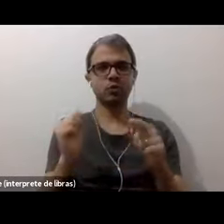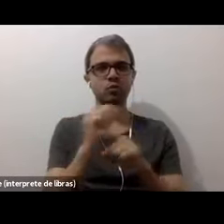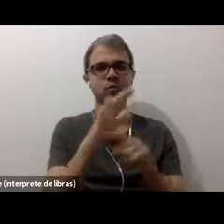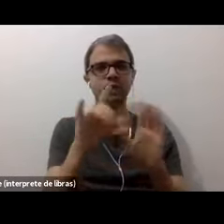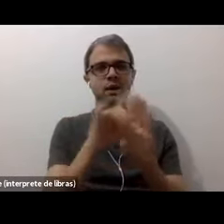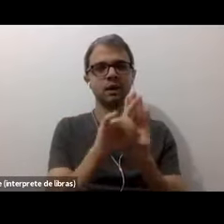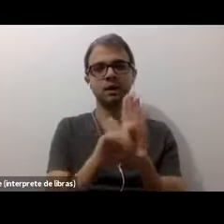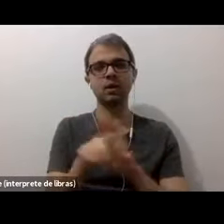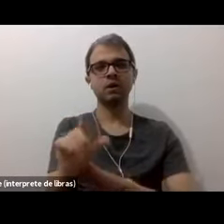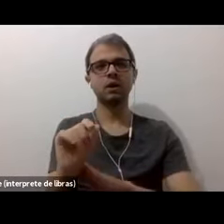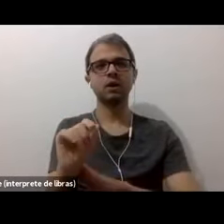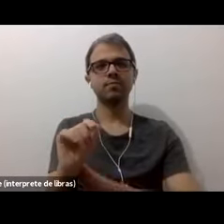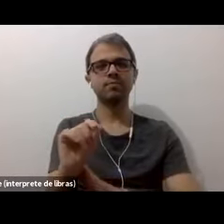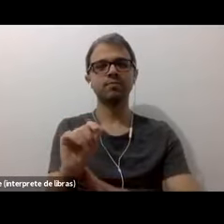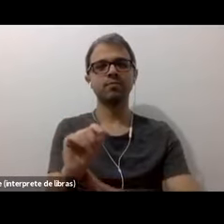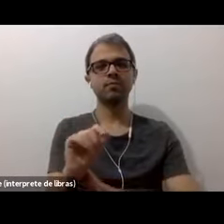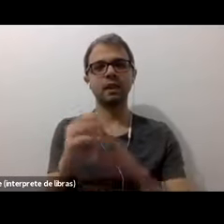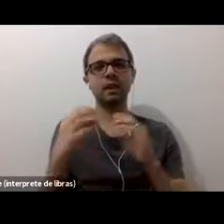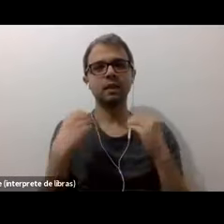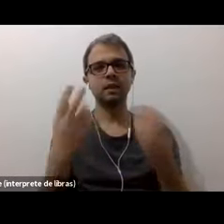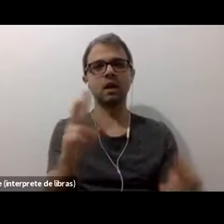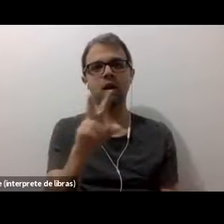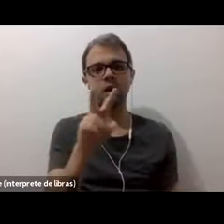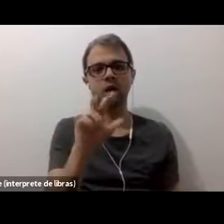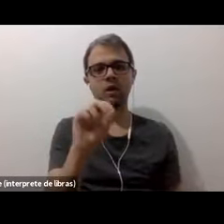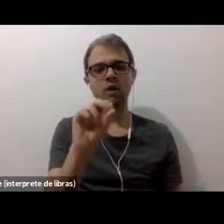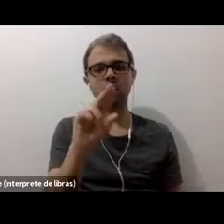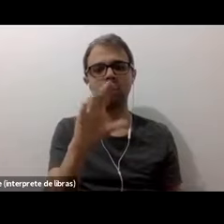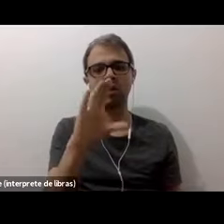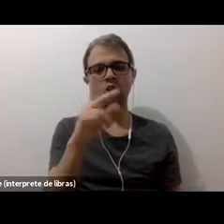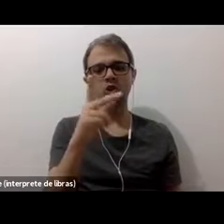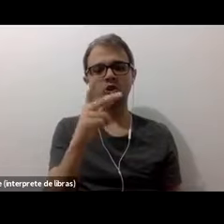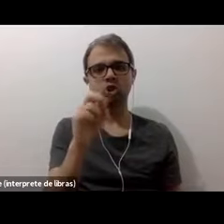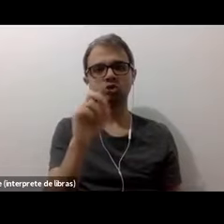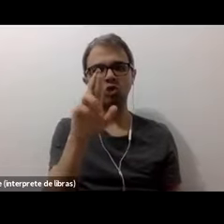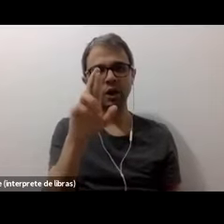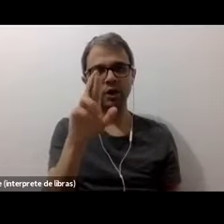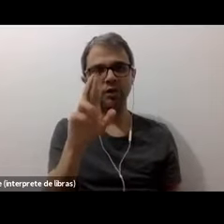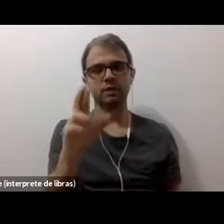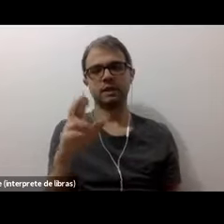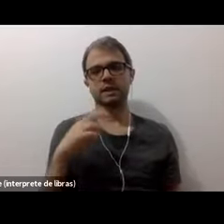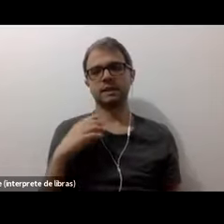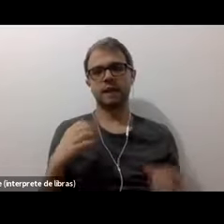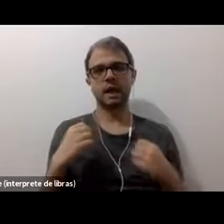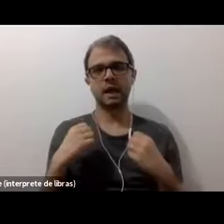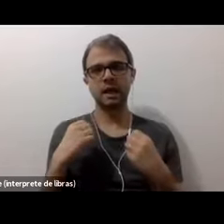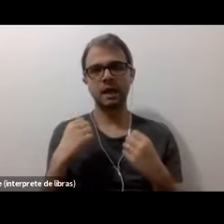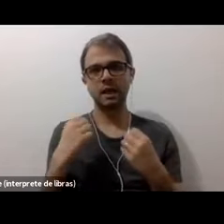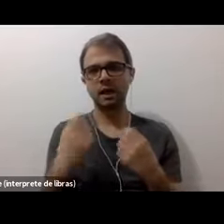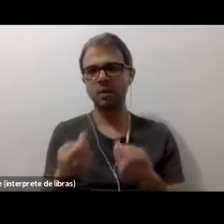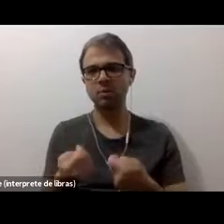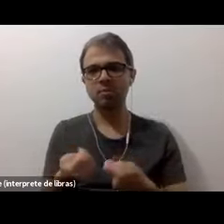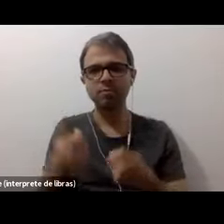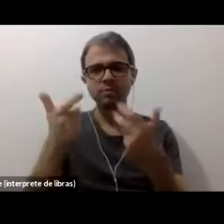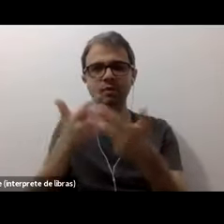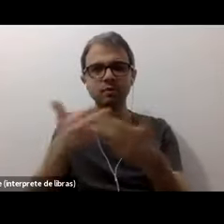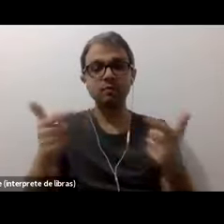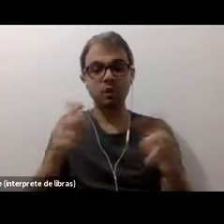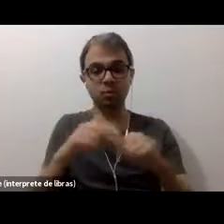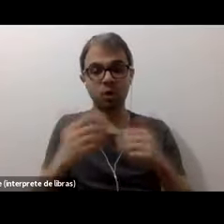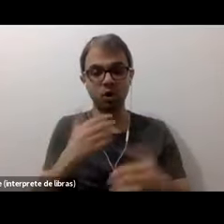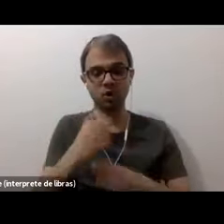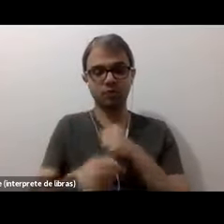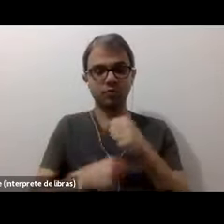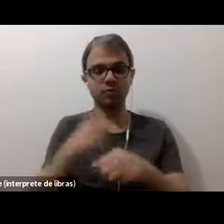voucher para a educação infantil, criação de benefícios em ano eleitoral, credenciamento de instituições